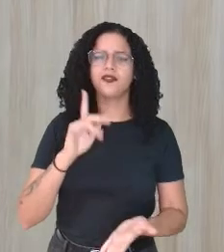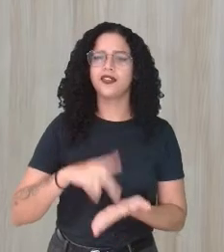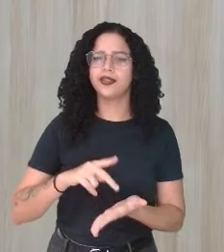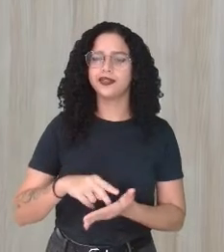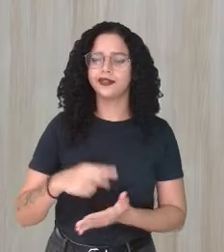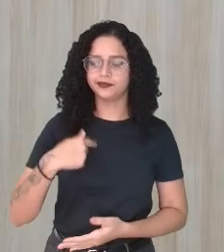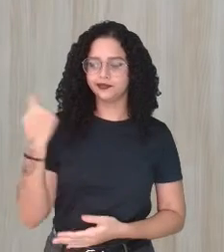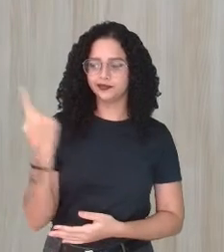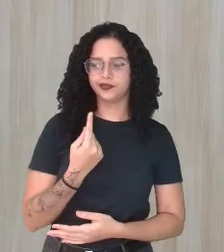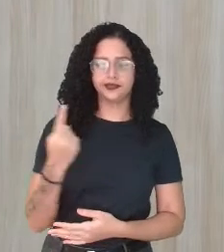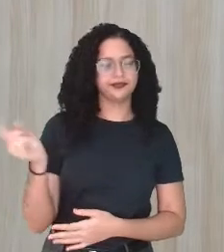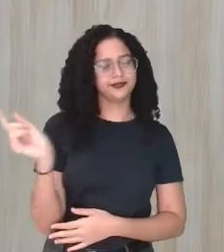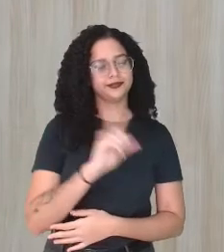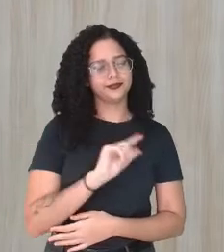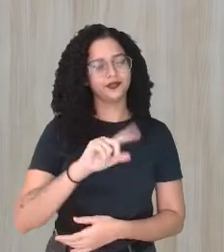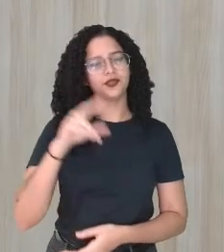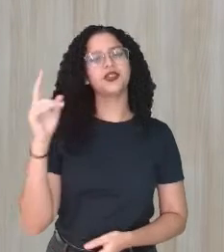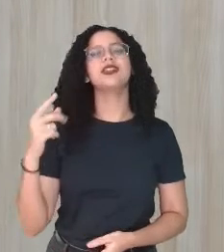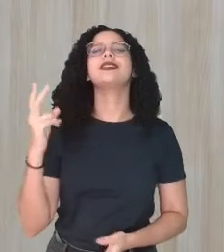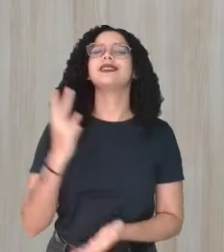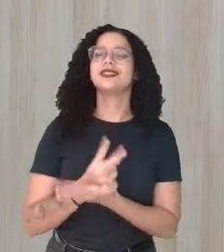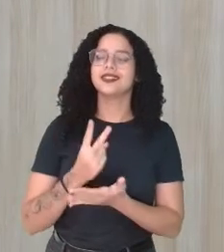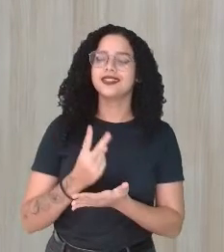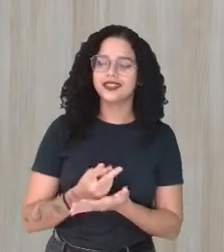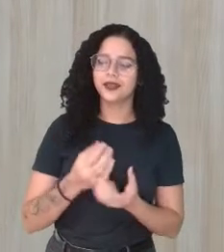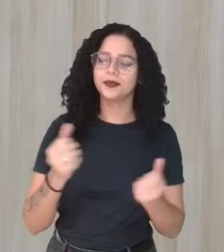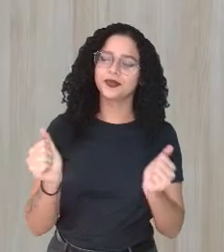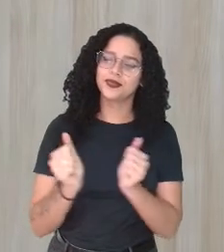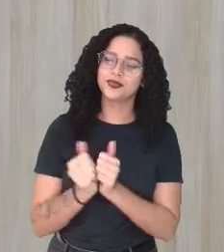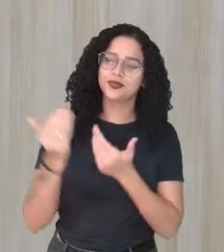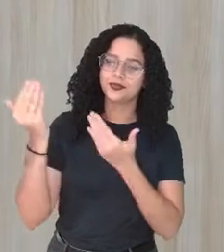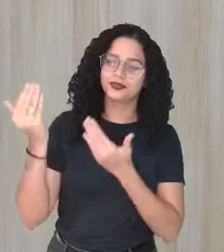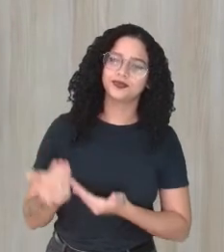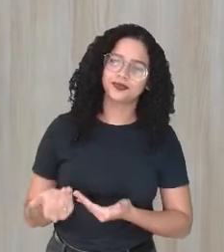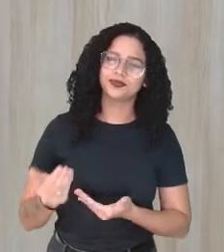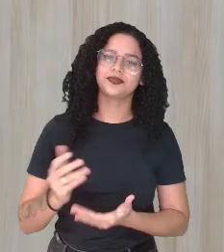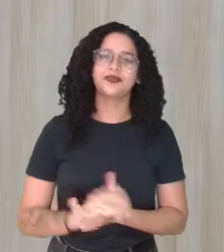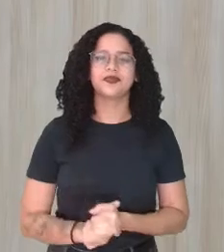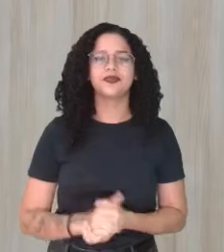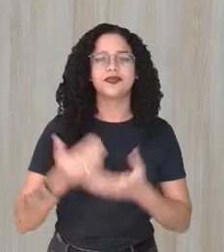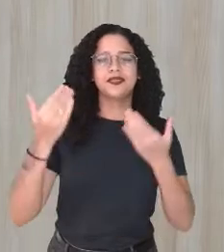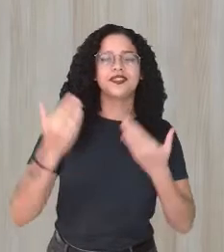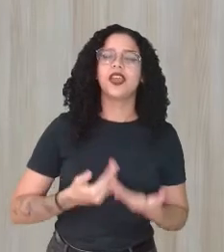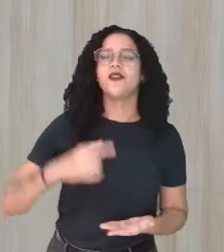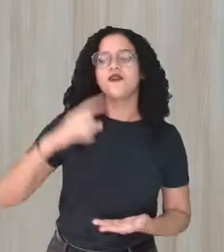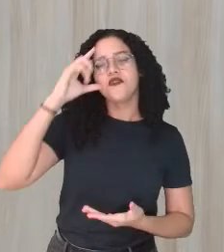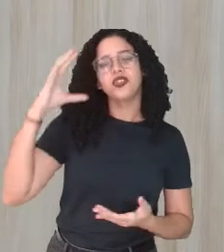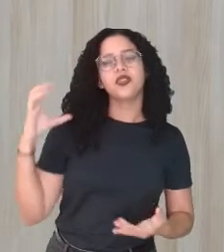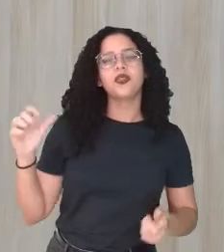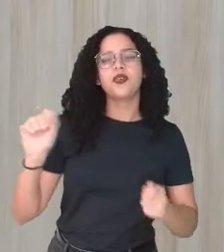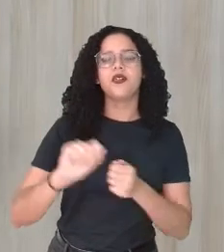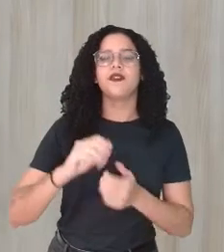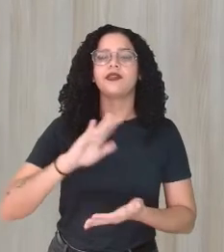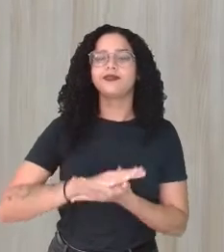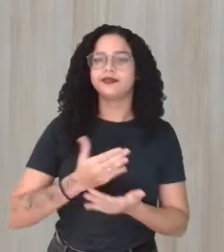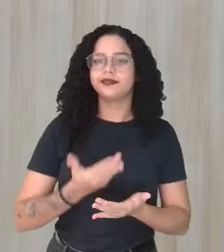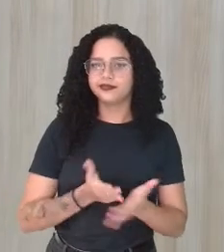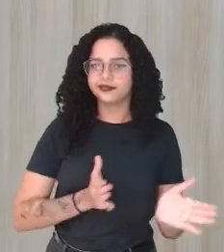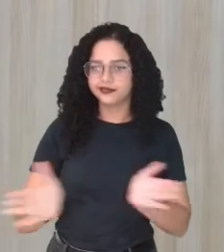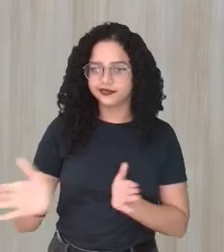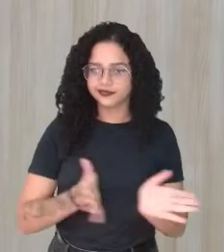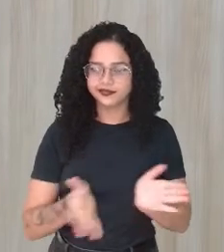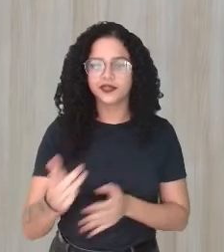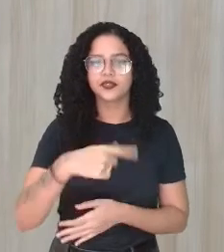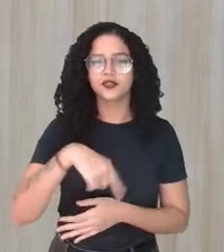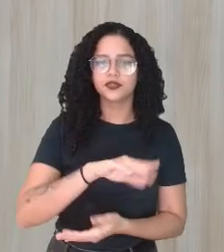estou aqui sozinha, né? Como sempre, estou bem acompanhada. Primeiro, estou muito bem acompanhada de Vitória, que está fazendo essa parte da